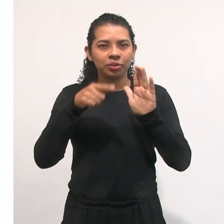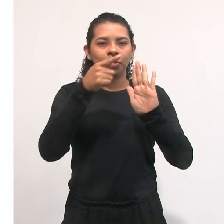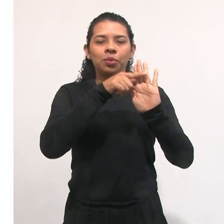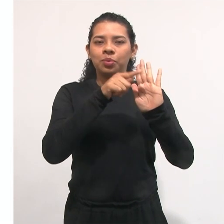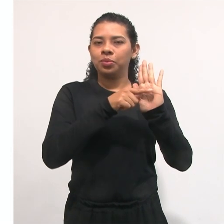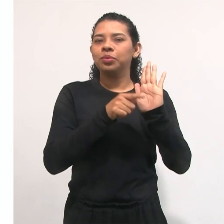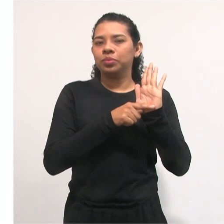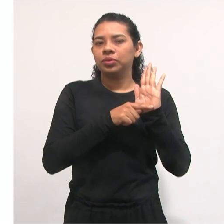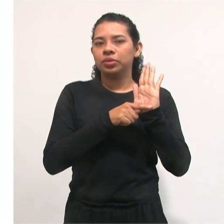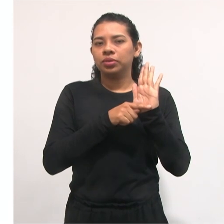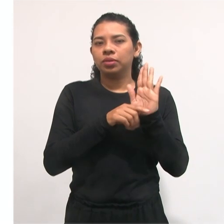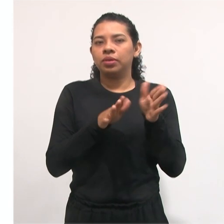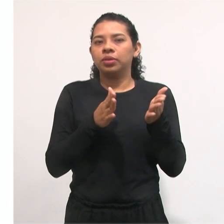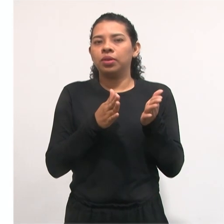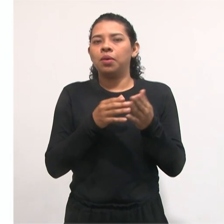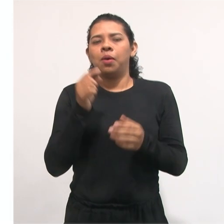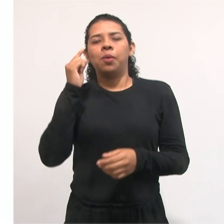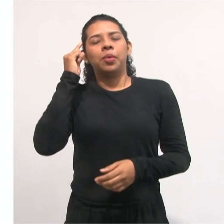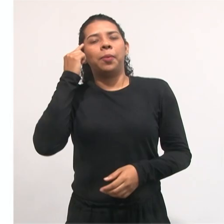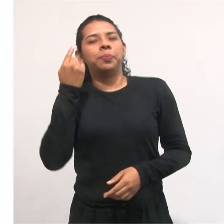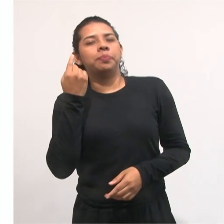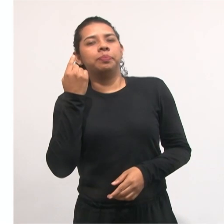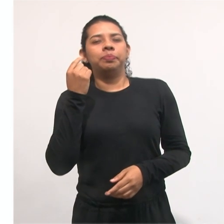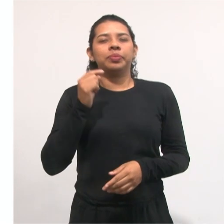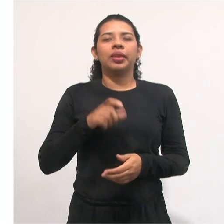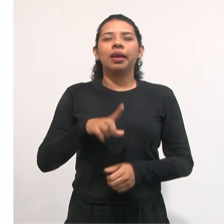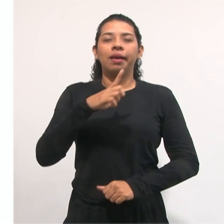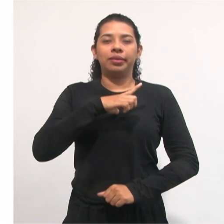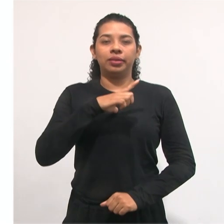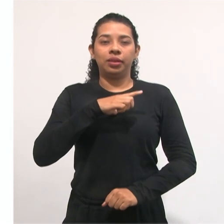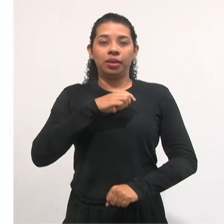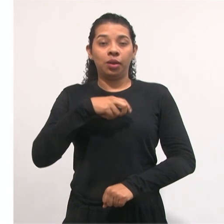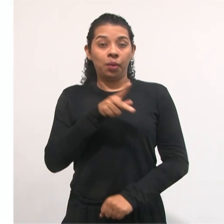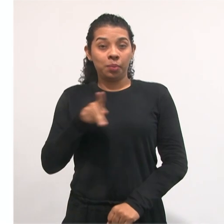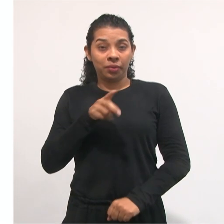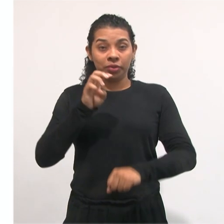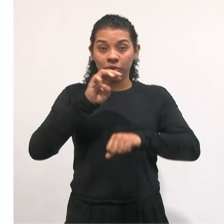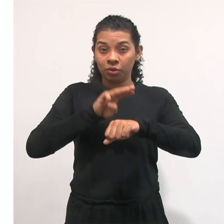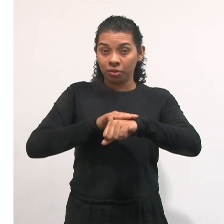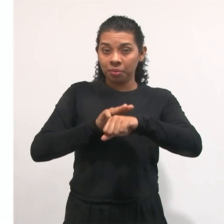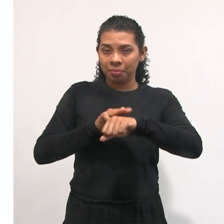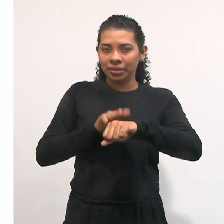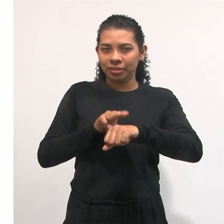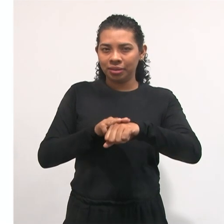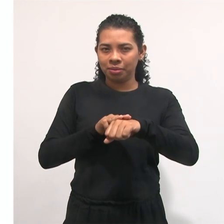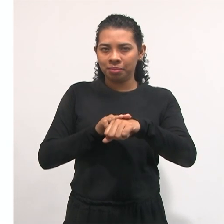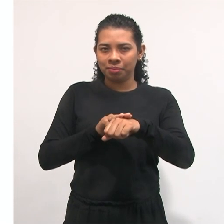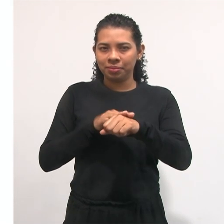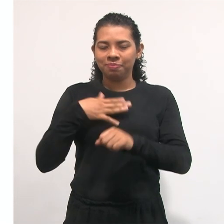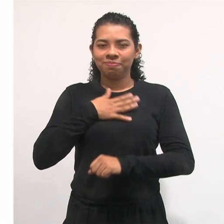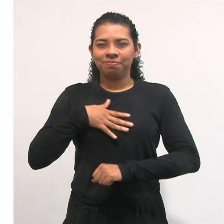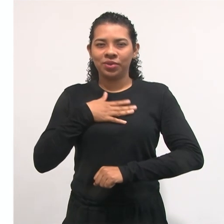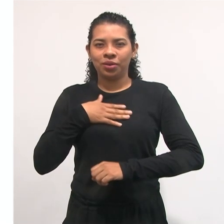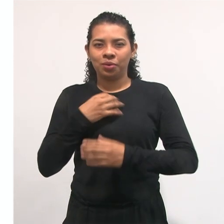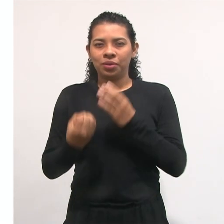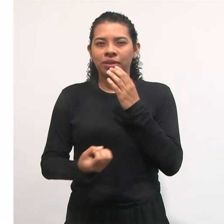muito carinho, porque, se eu não me engano, esses professores de matemática adoram esse tipo de coisa para criar questão depois para a prova